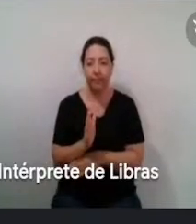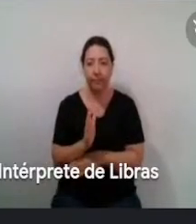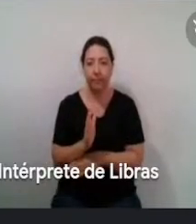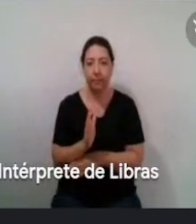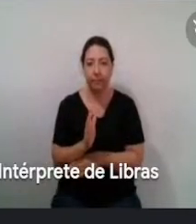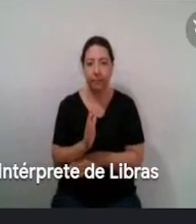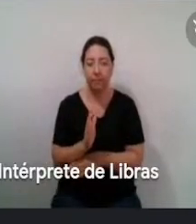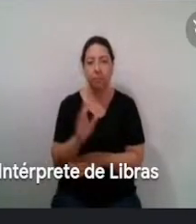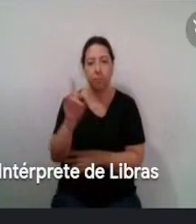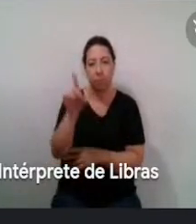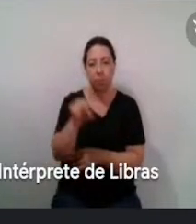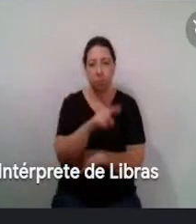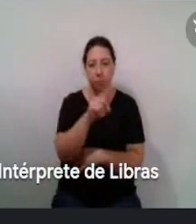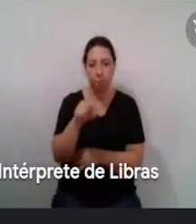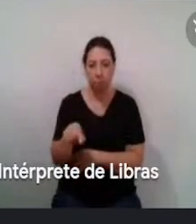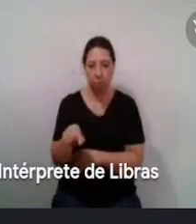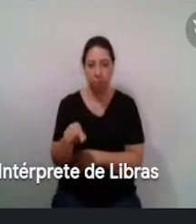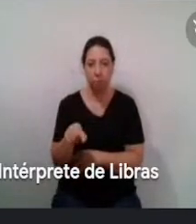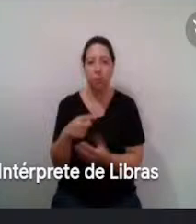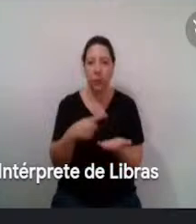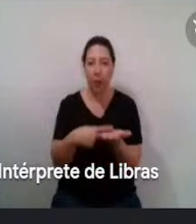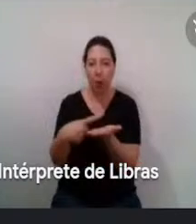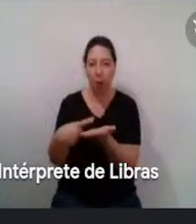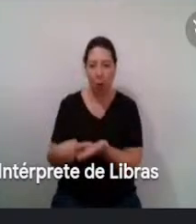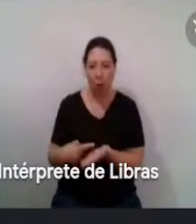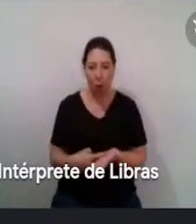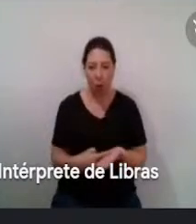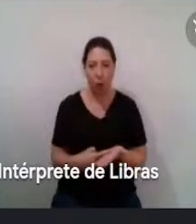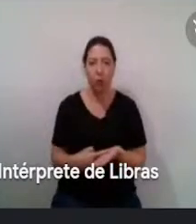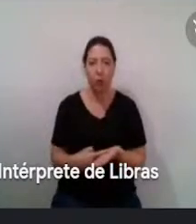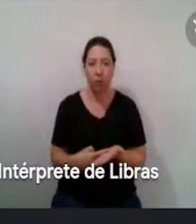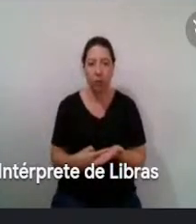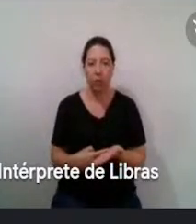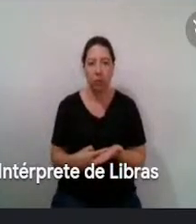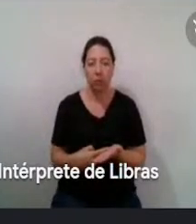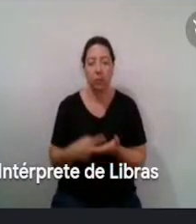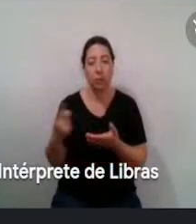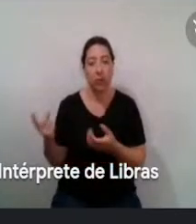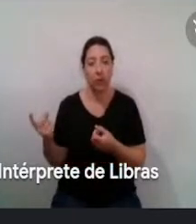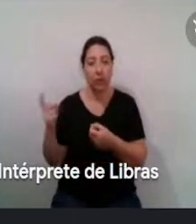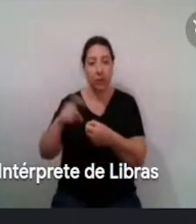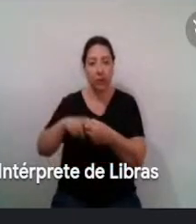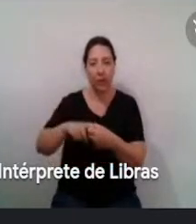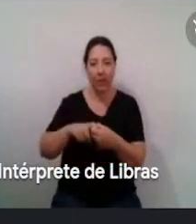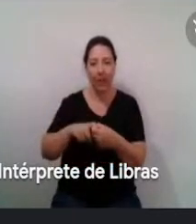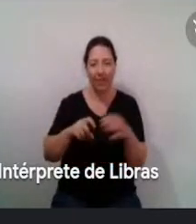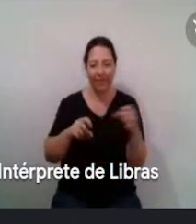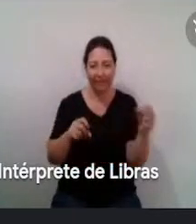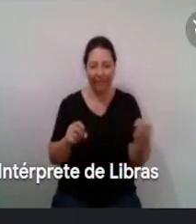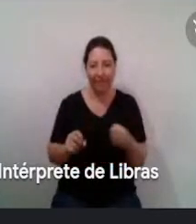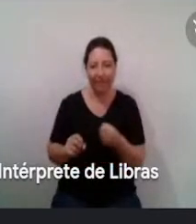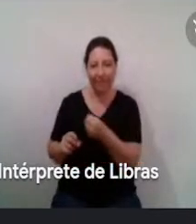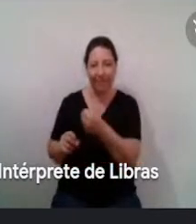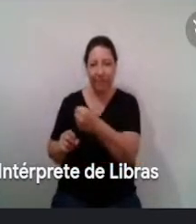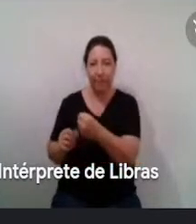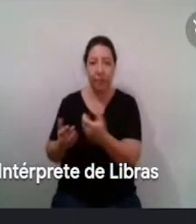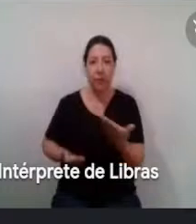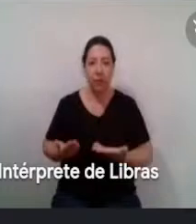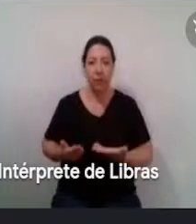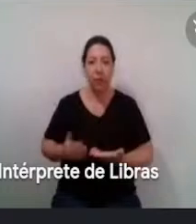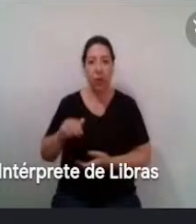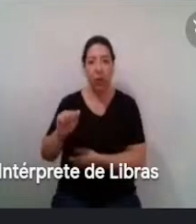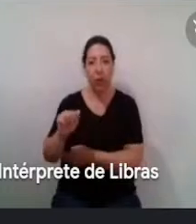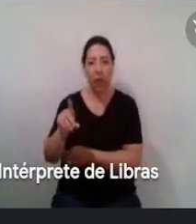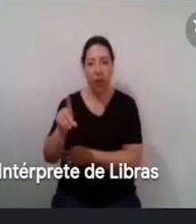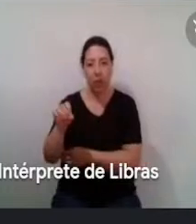a nulificação do acordo tornando sem efeito, que devolvia o servidor Adson Reis de Souza